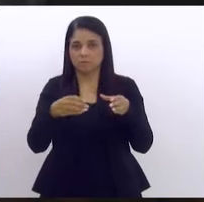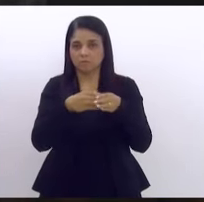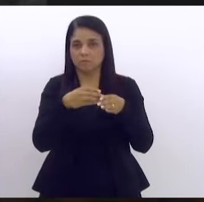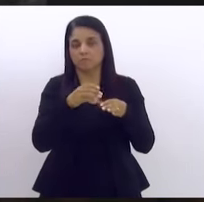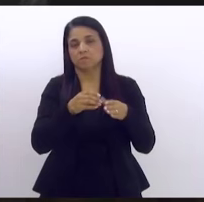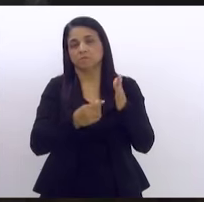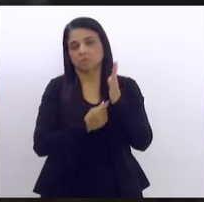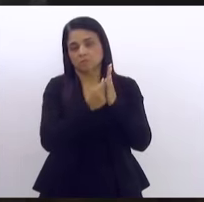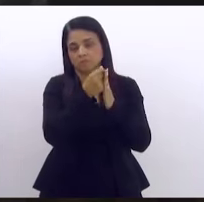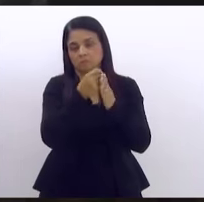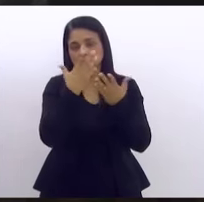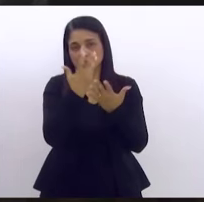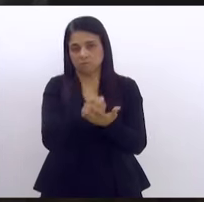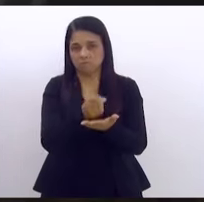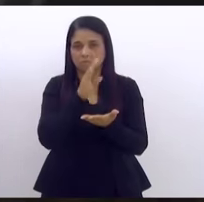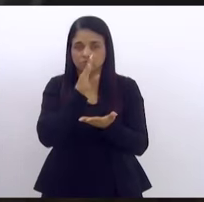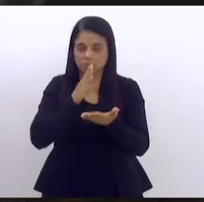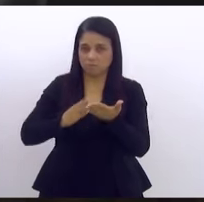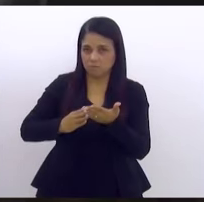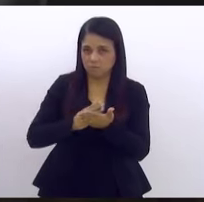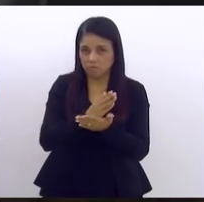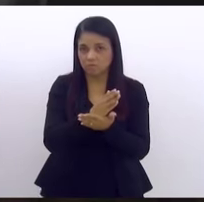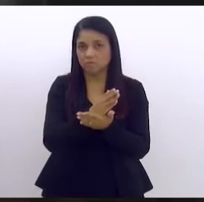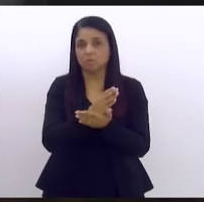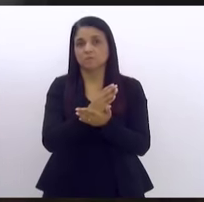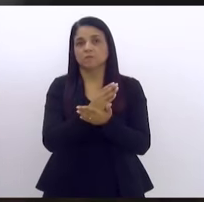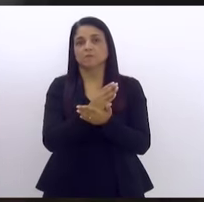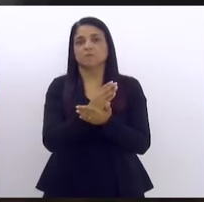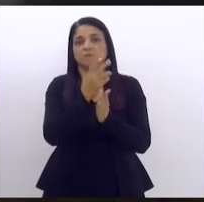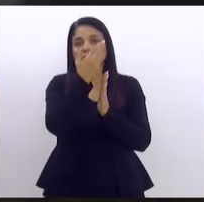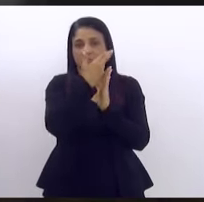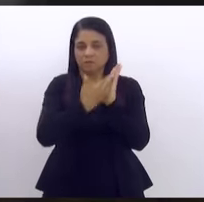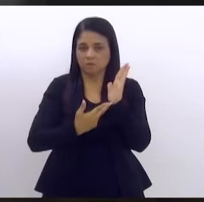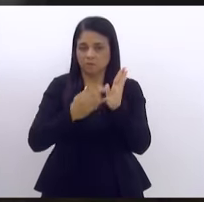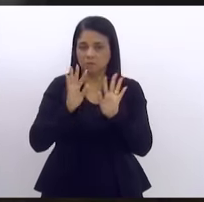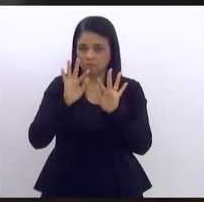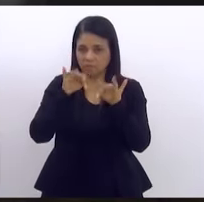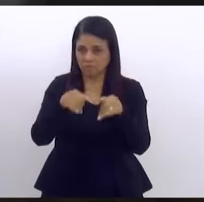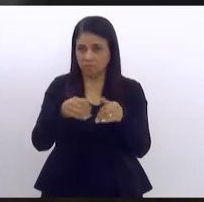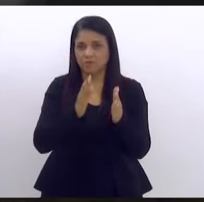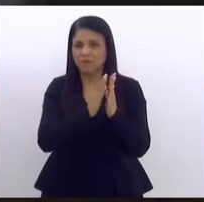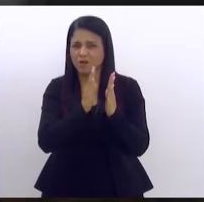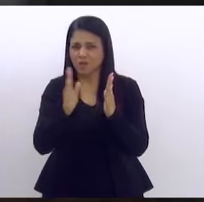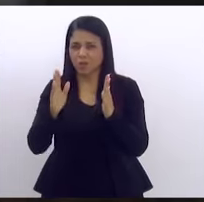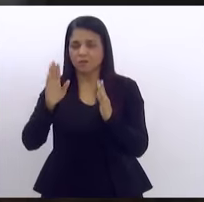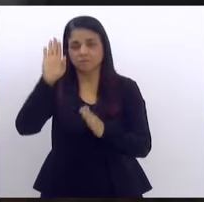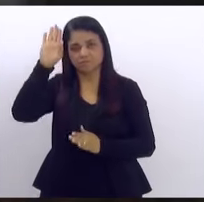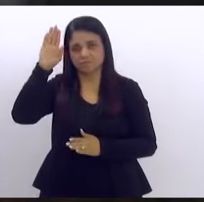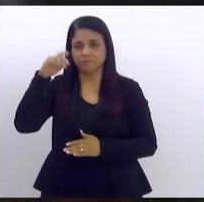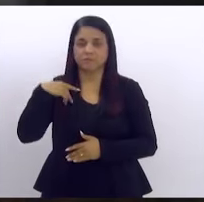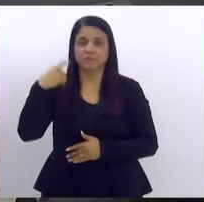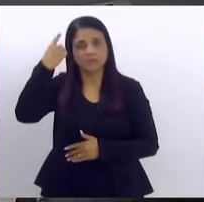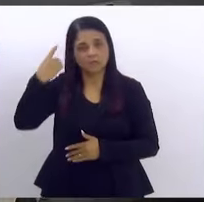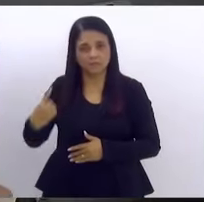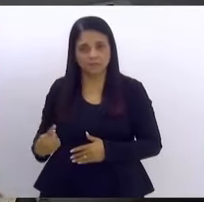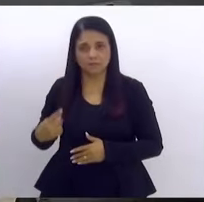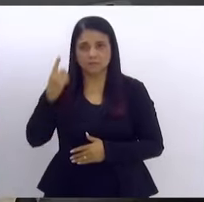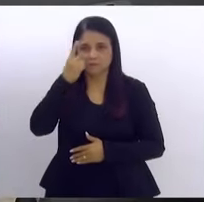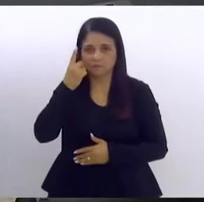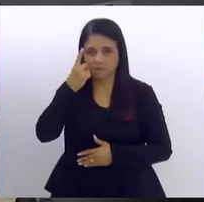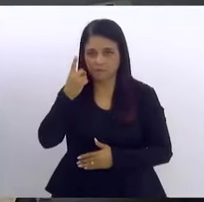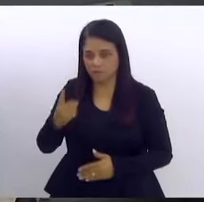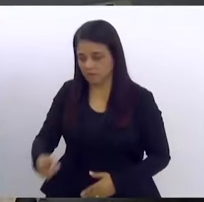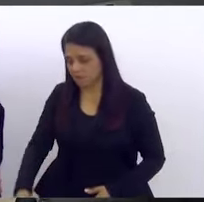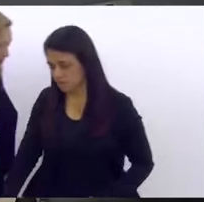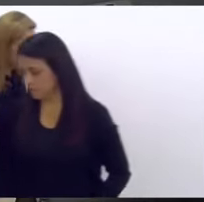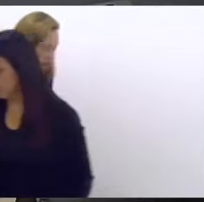Os senhores que aprovam, permaneçam como estão. Aprovado, vai a redação presidente, final. Presidente, pela ordem, deputada, um minutinho. Dani Ball. Só para anunciar a